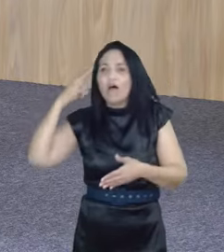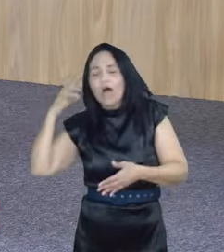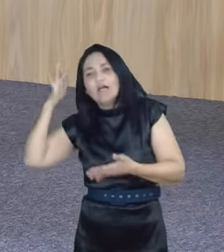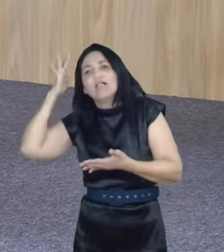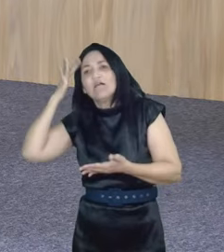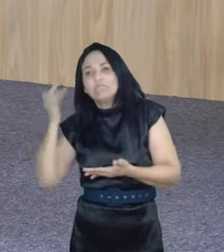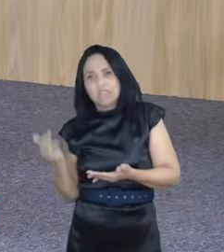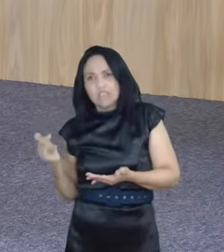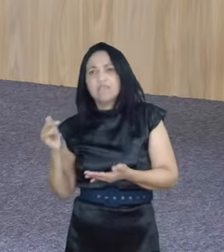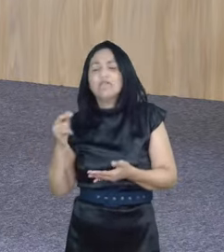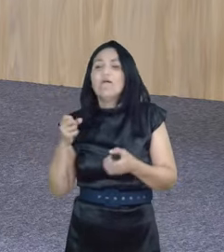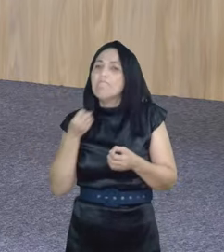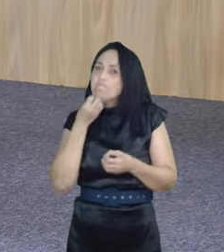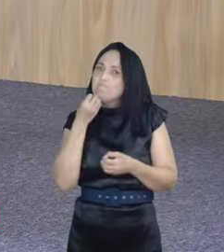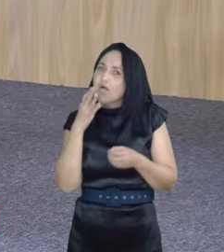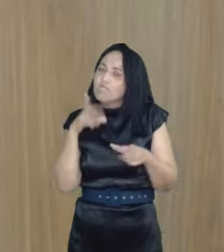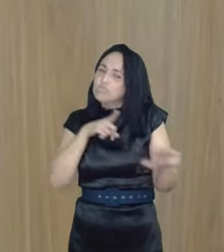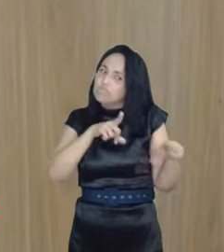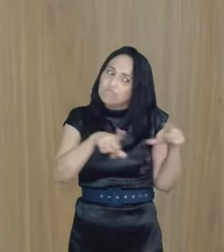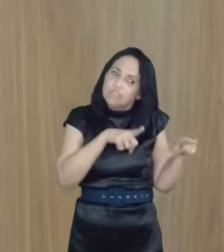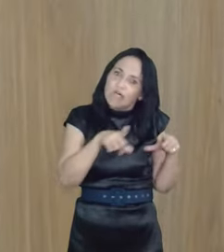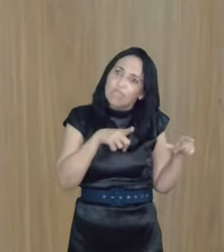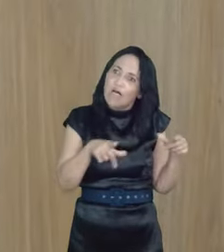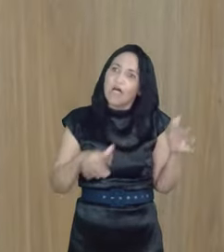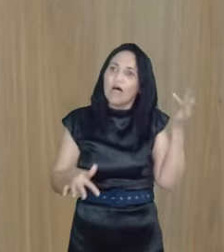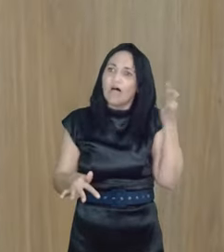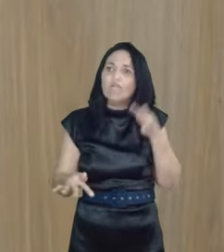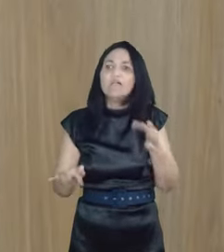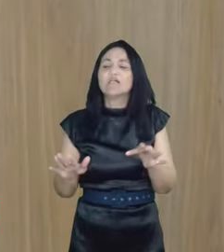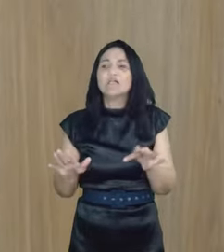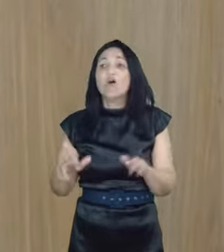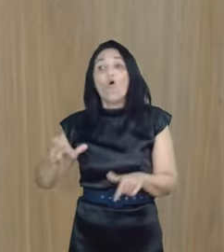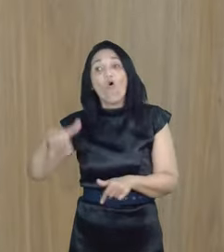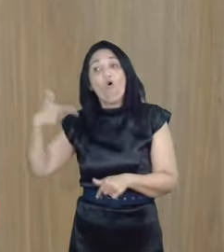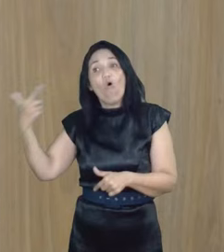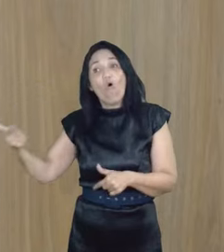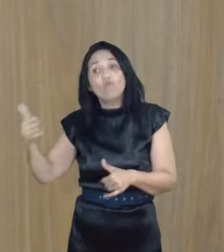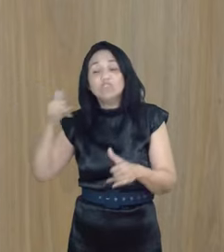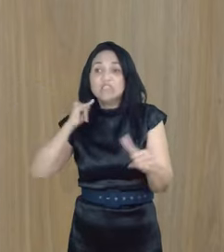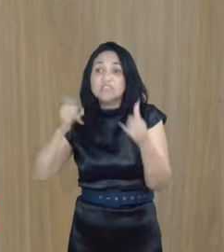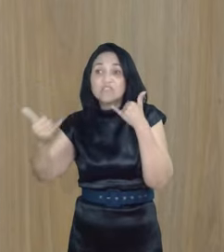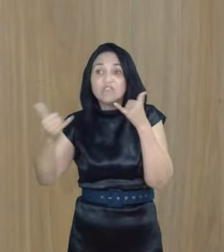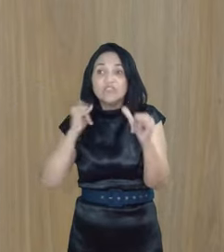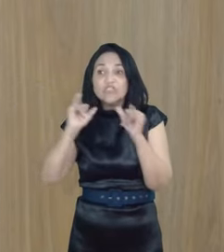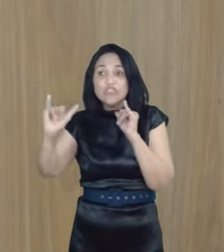Bom trabalho para todo mundo. Obrigada, Fernando. Essas e outras notícias você acompanha em